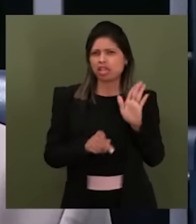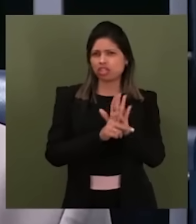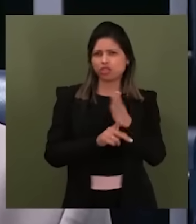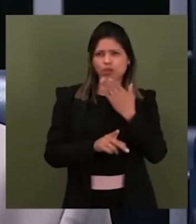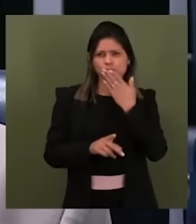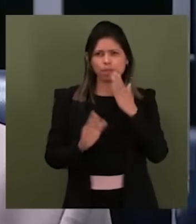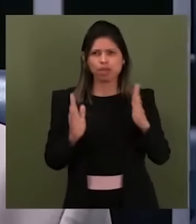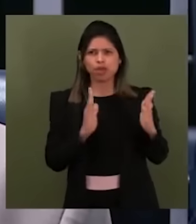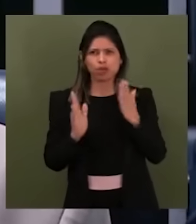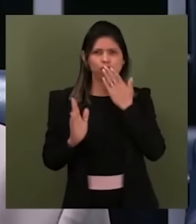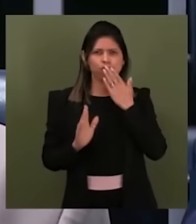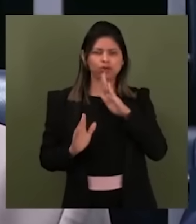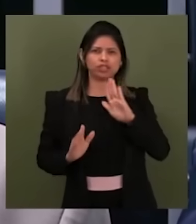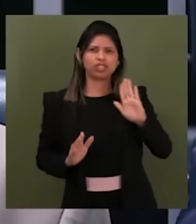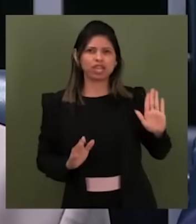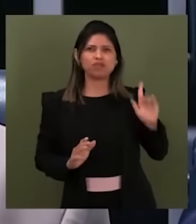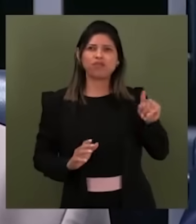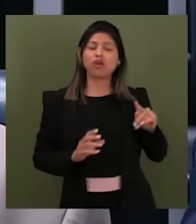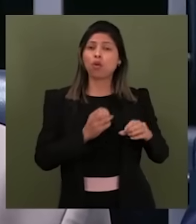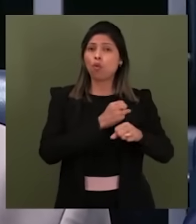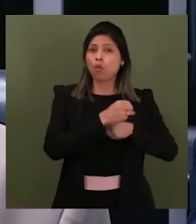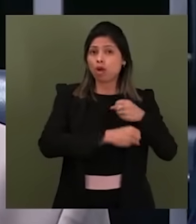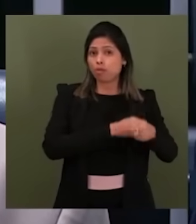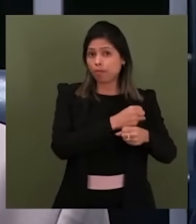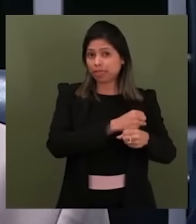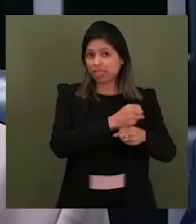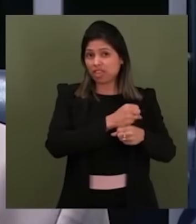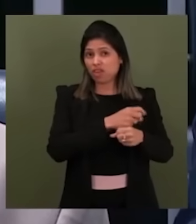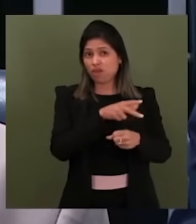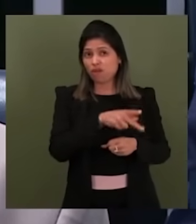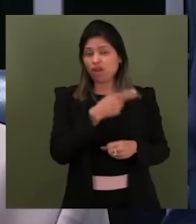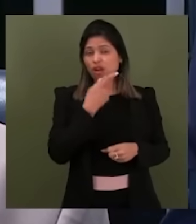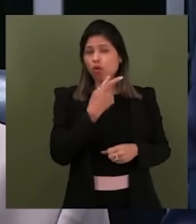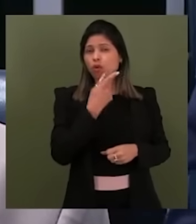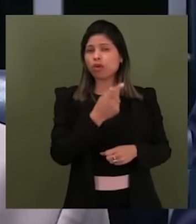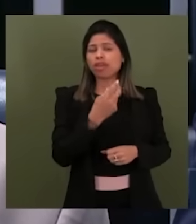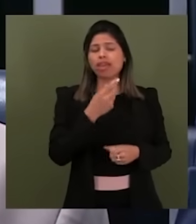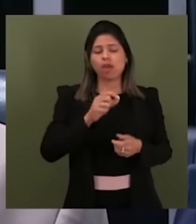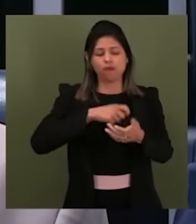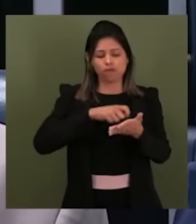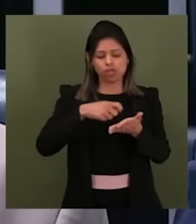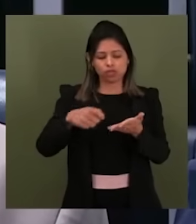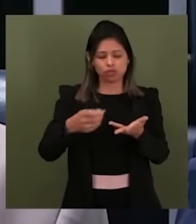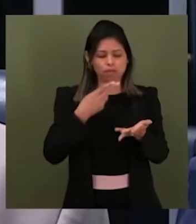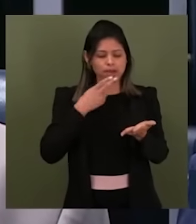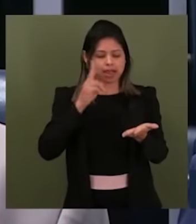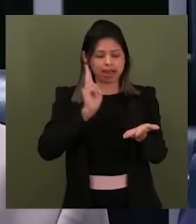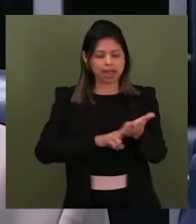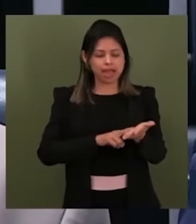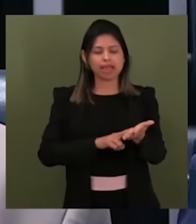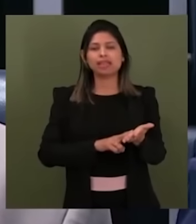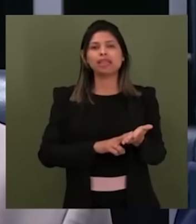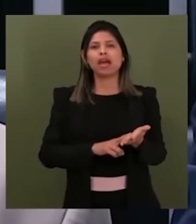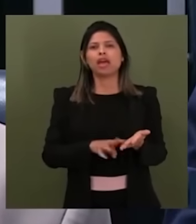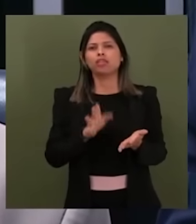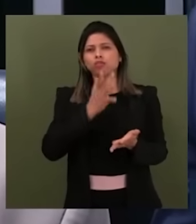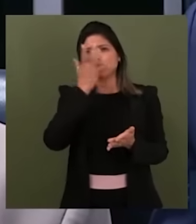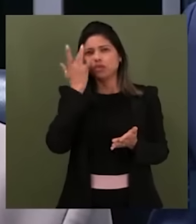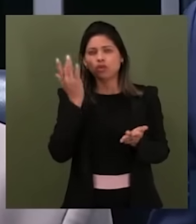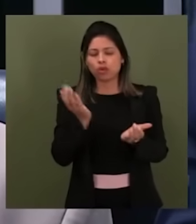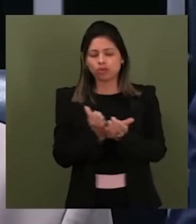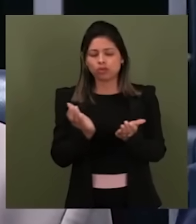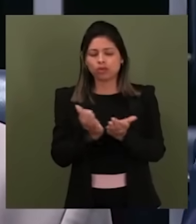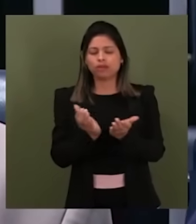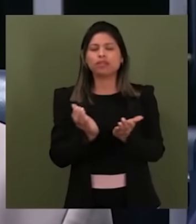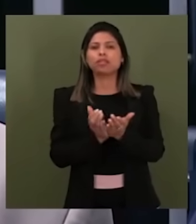candidato então, no ano passado, ele chegou a fazer uma carta aos cristãos. E um dos trechos da